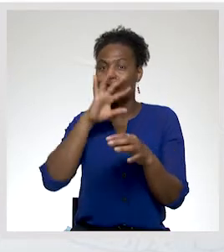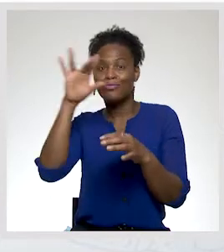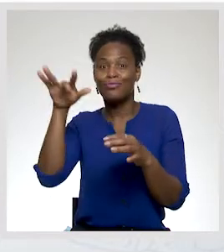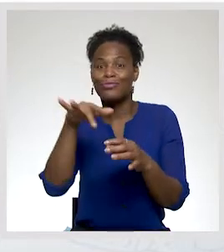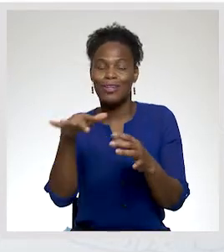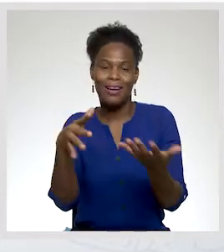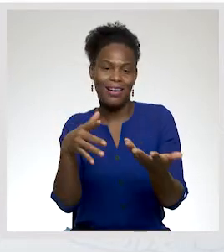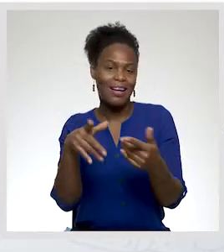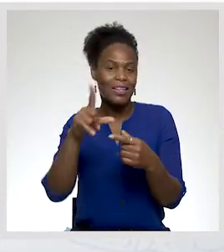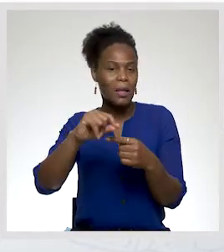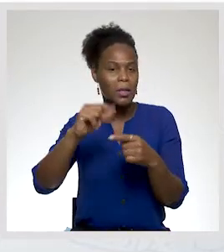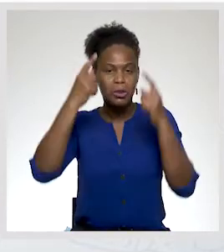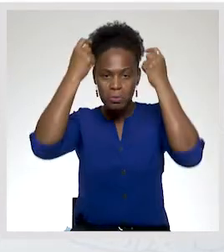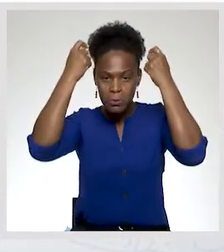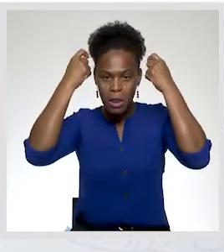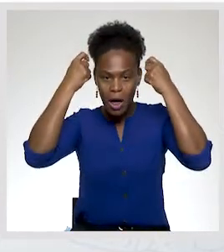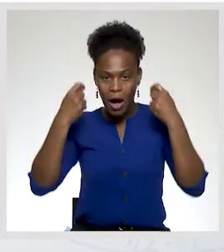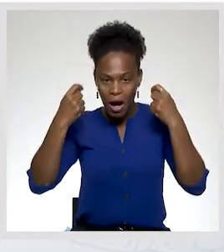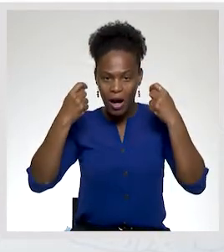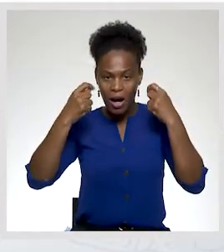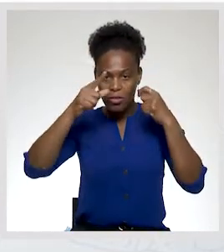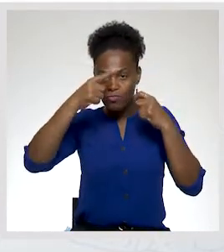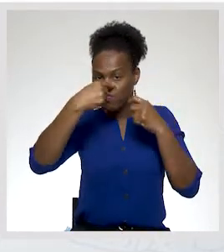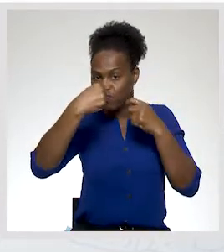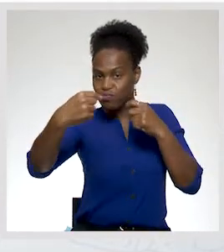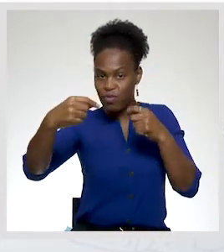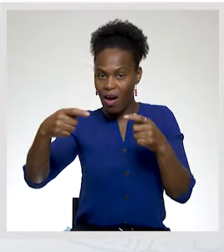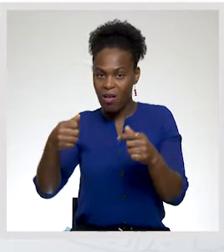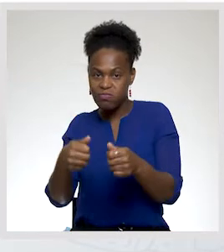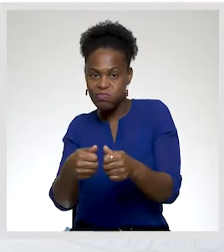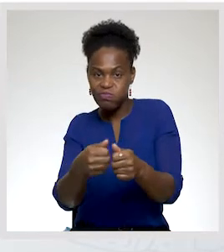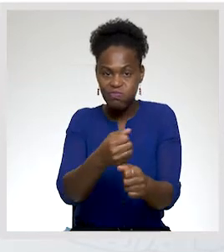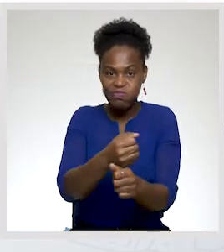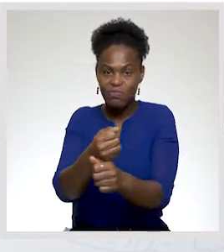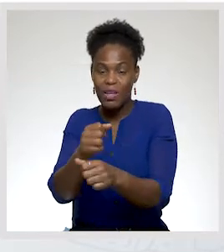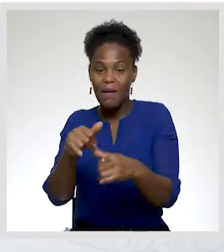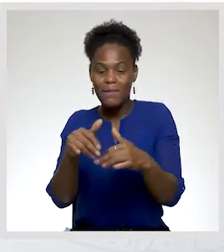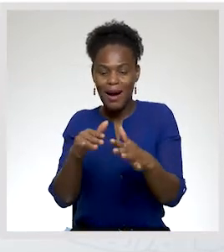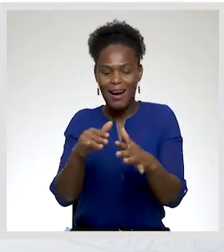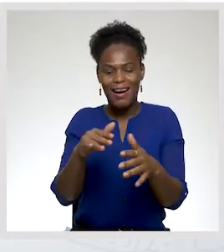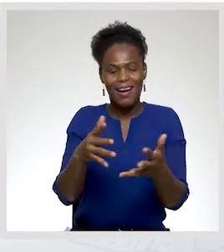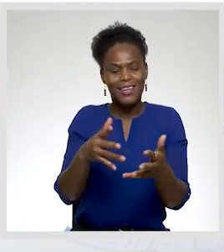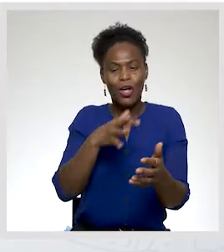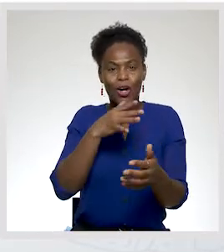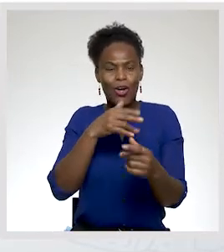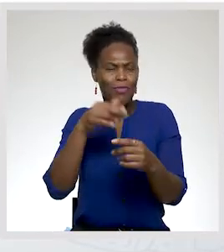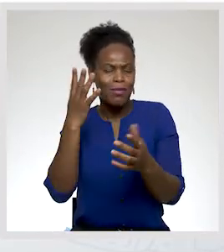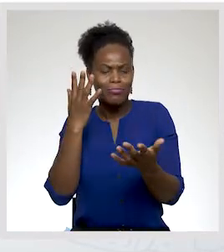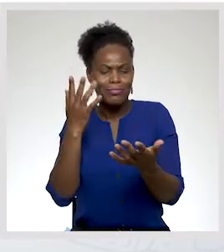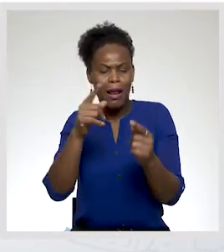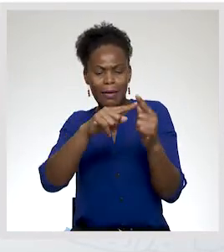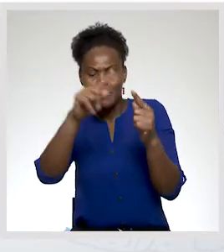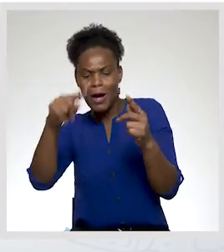e chapéus de feiticeiras. Mas fico muito irritado por deixares que a minha cor maravilhosa